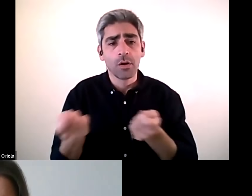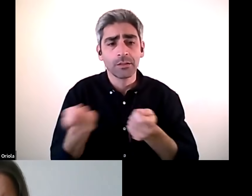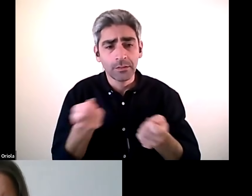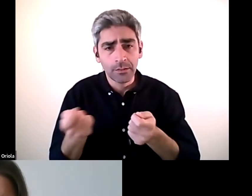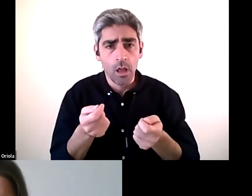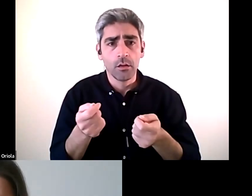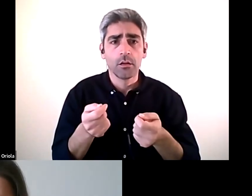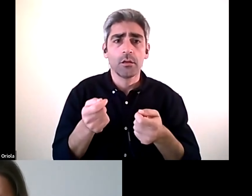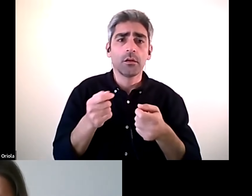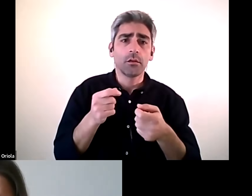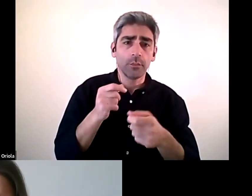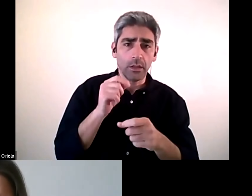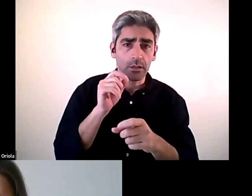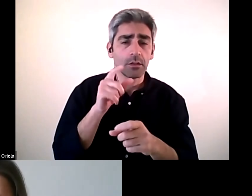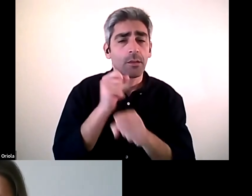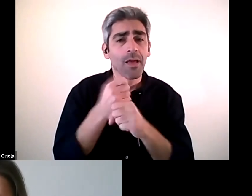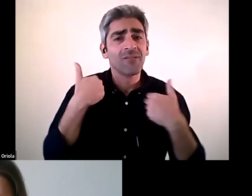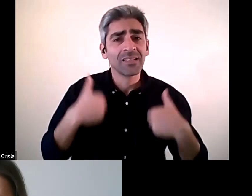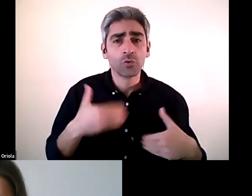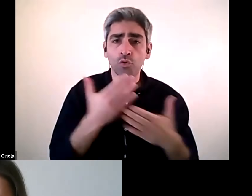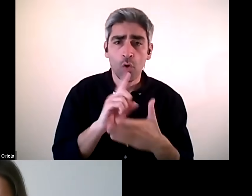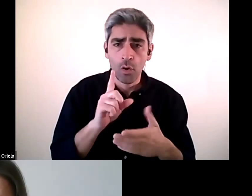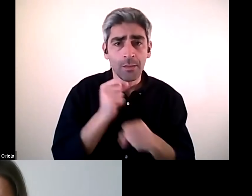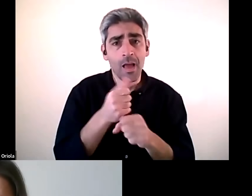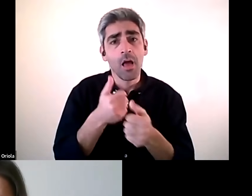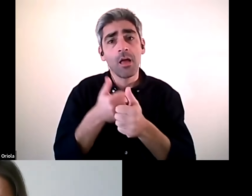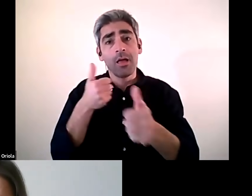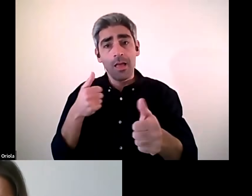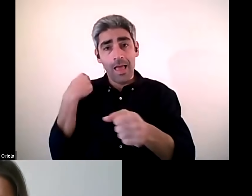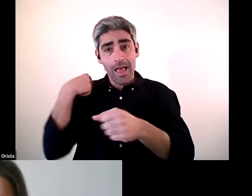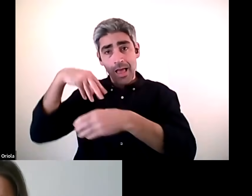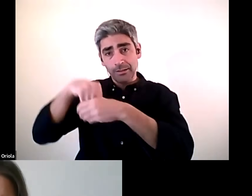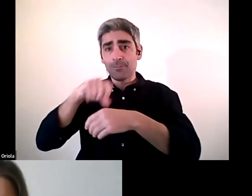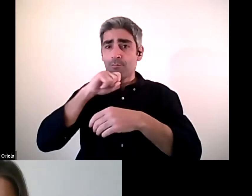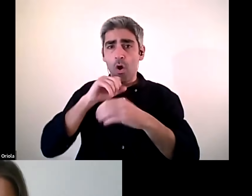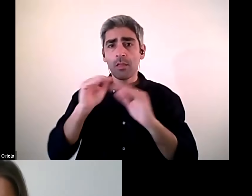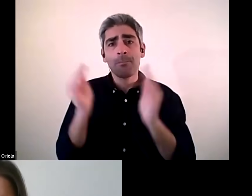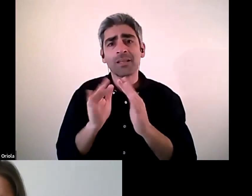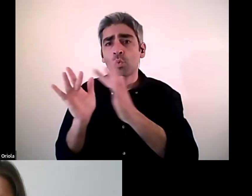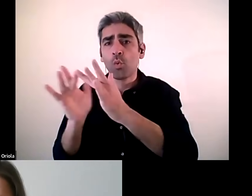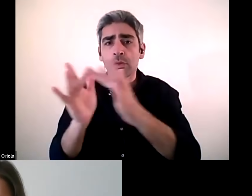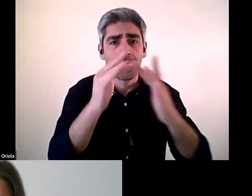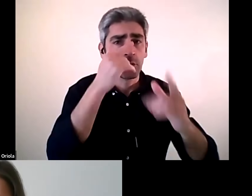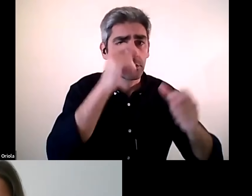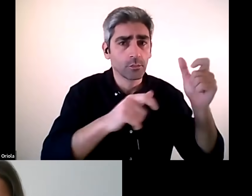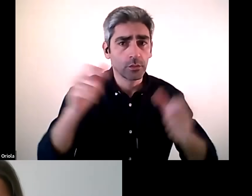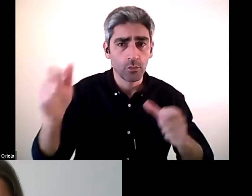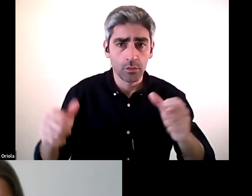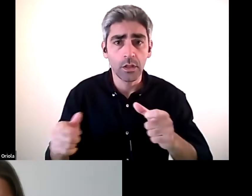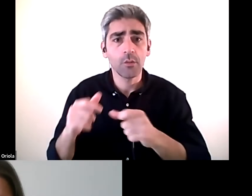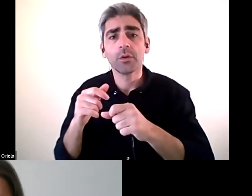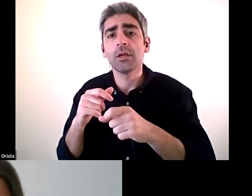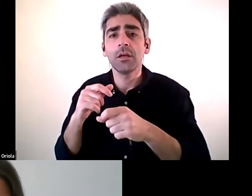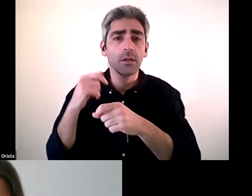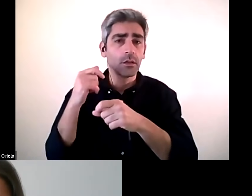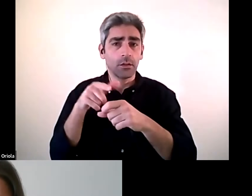e não necessariamente o trabalho físico, o trabalhar a partir de casa pode pôr-nos menos em contacto, mas se for, por exemplo, aspectos que tenham que